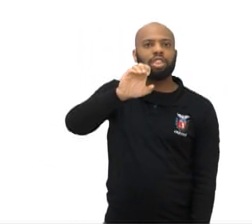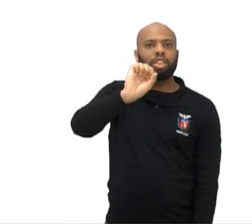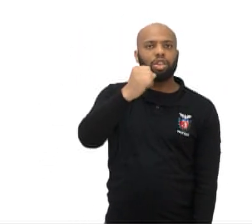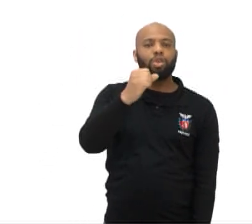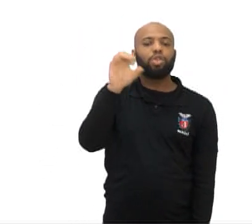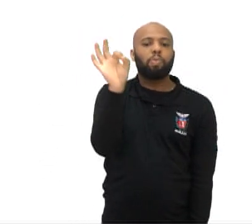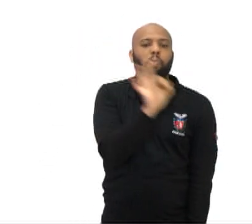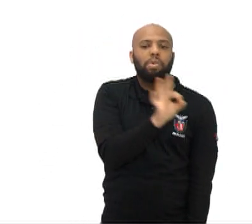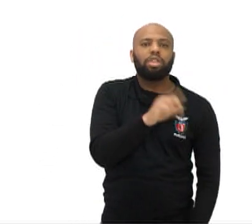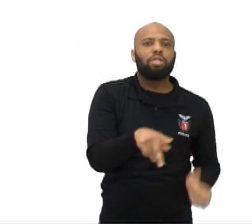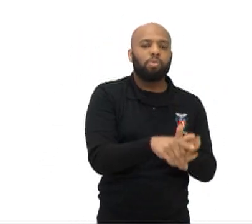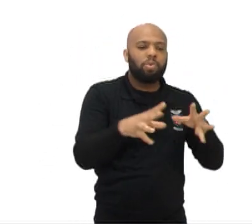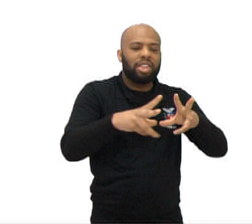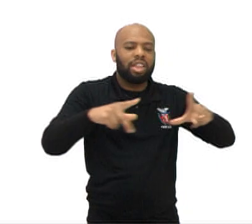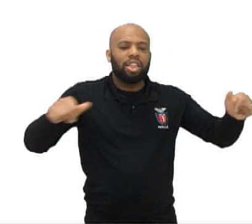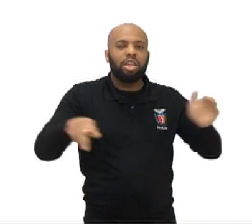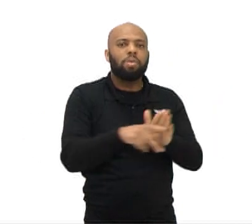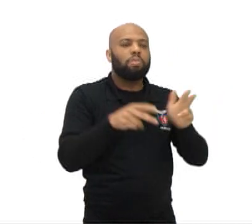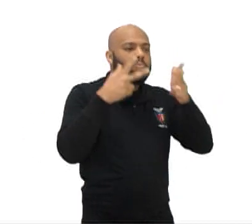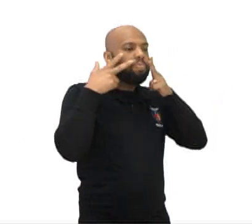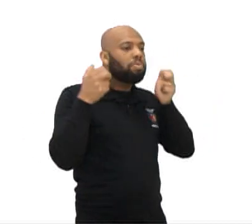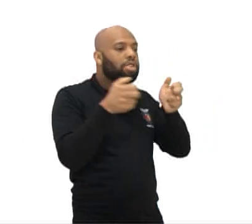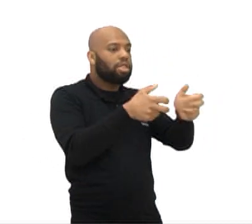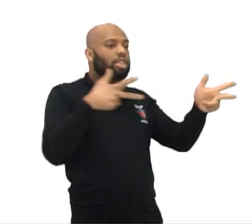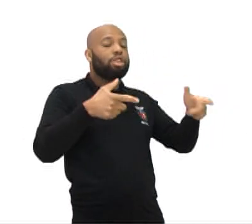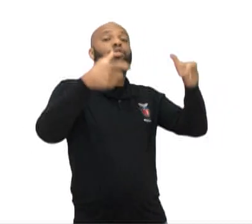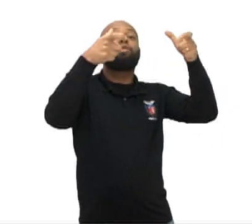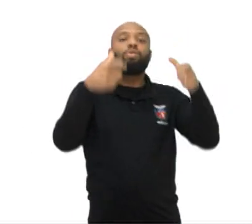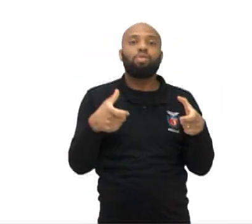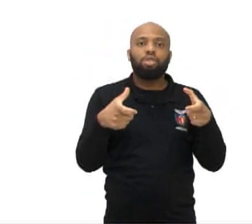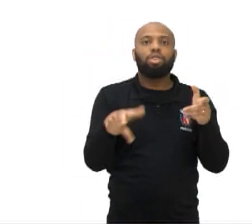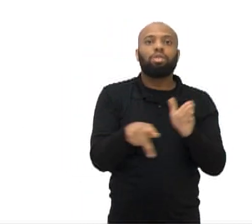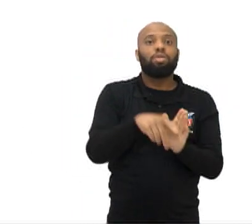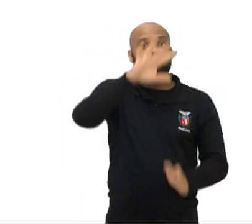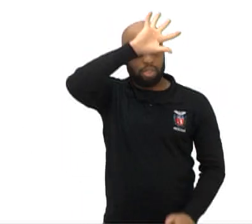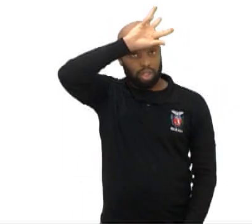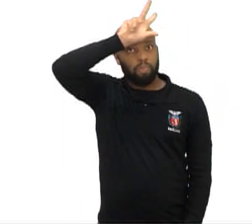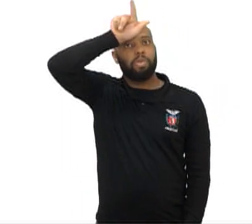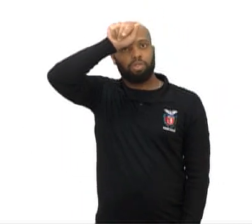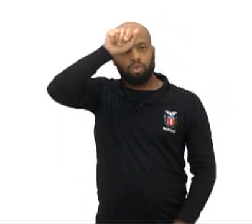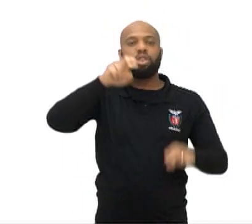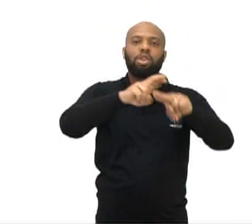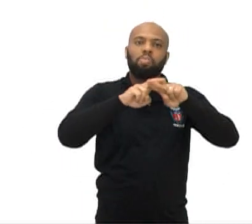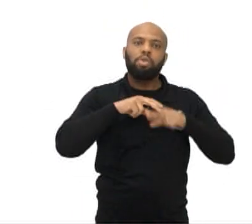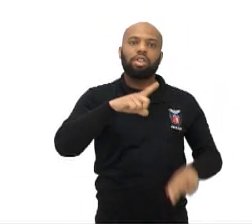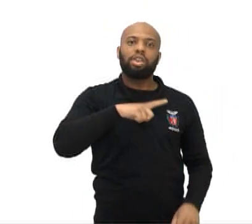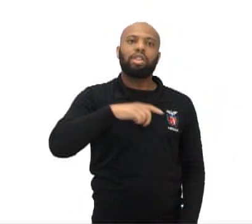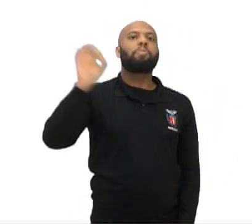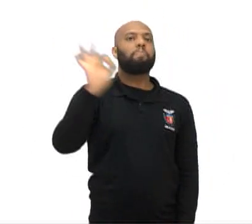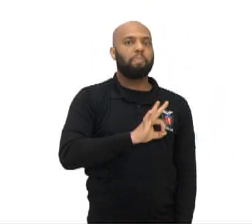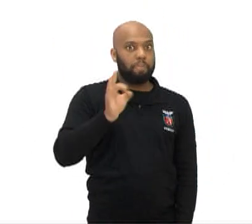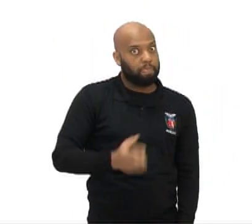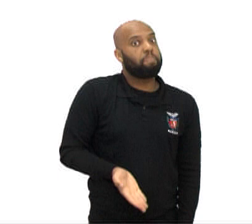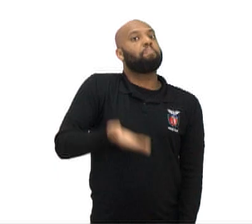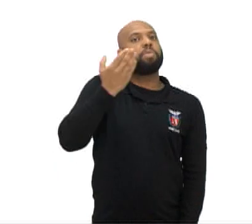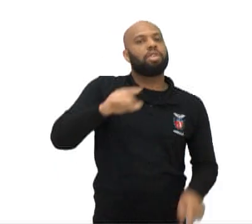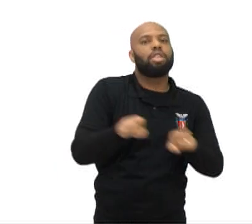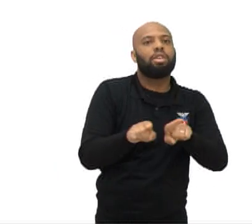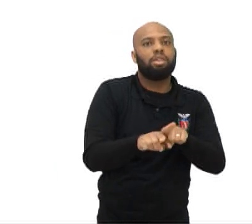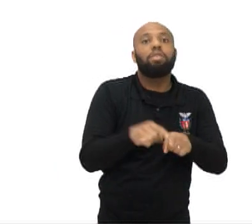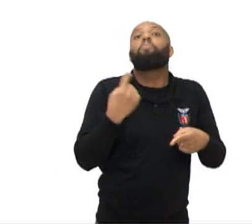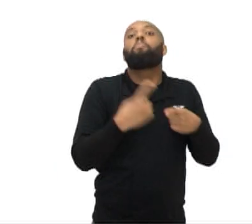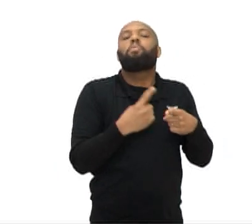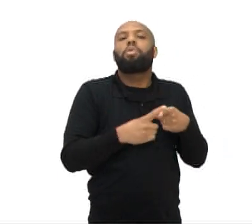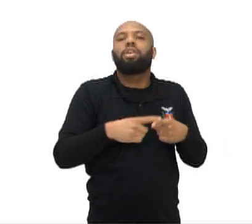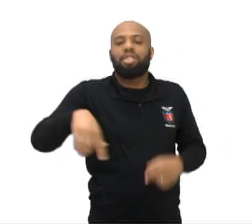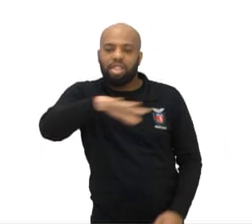98% das terras indígenas do Brasil estão na região da Amazônia. Por isso, essa porcentagem elevada ali, porque já é